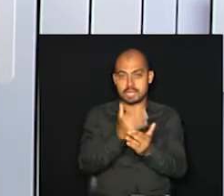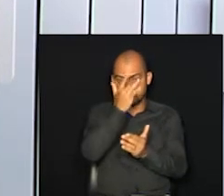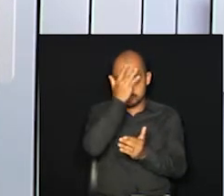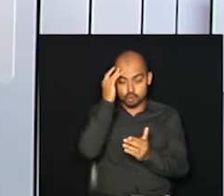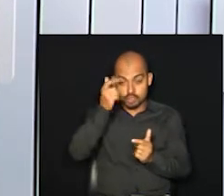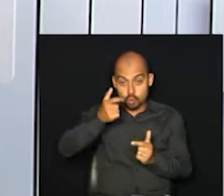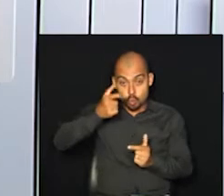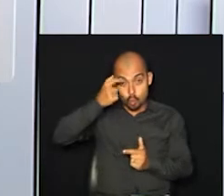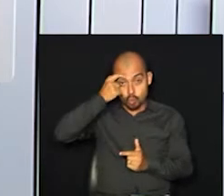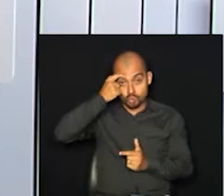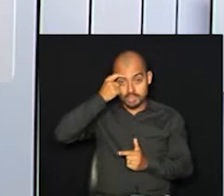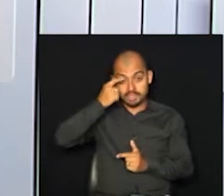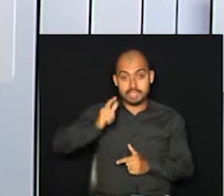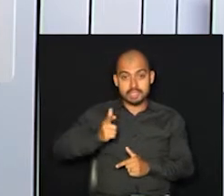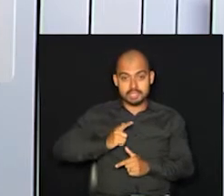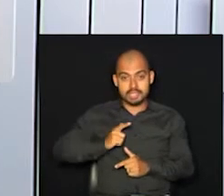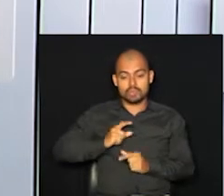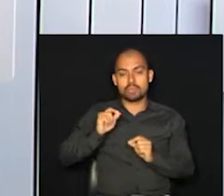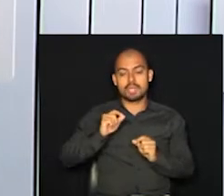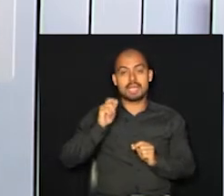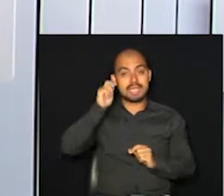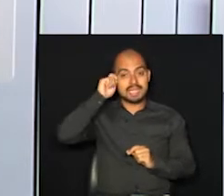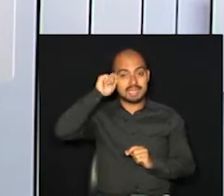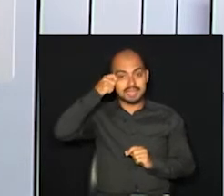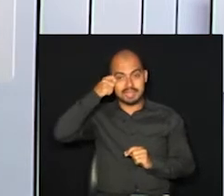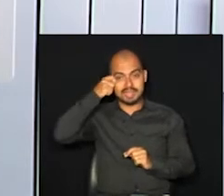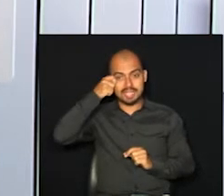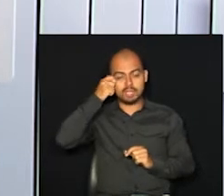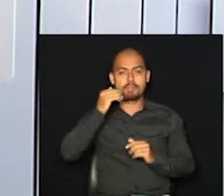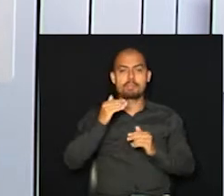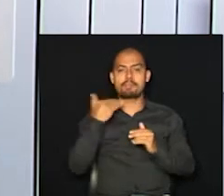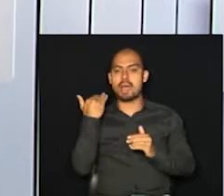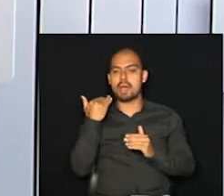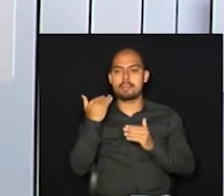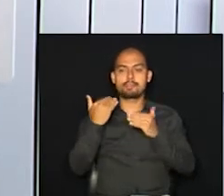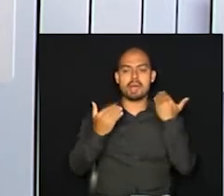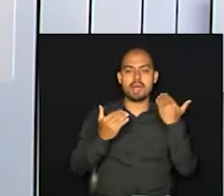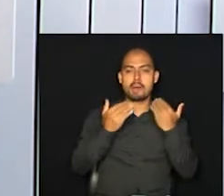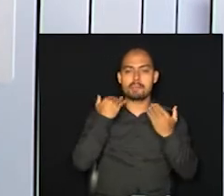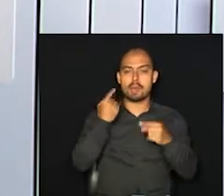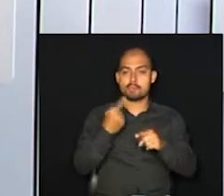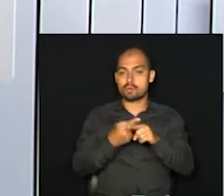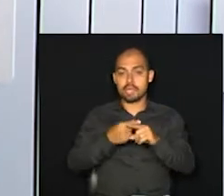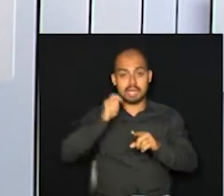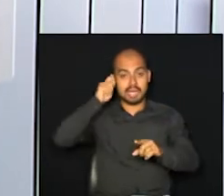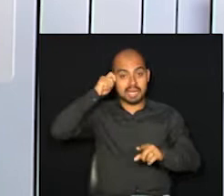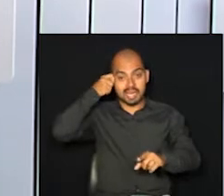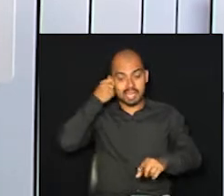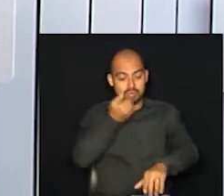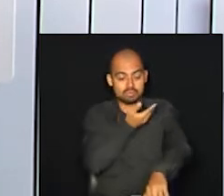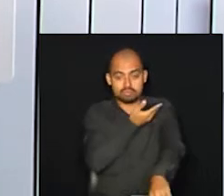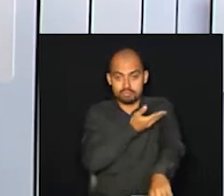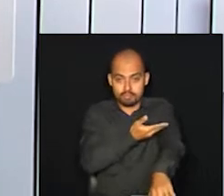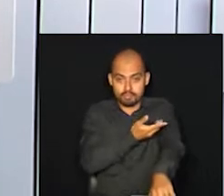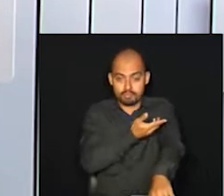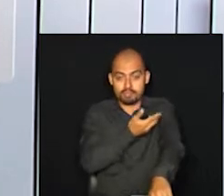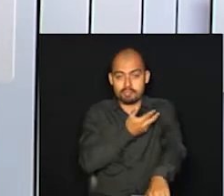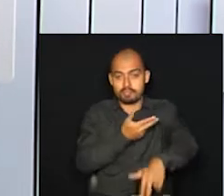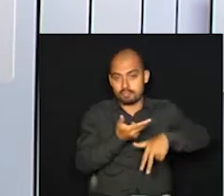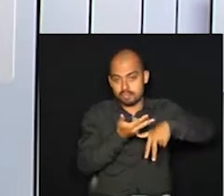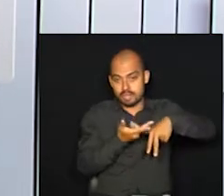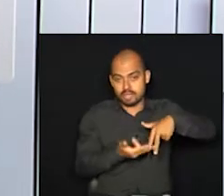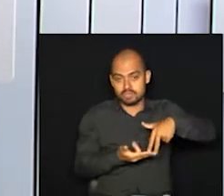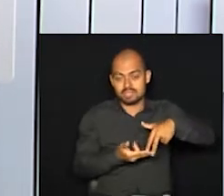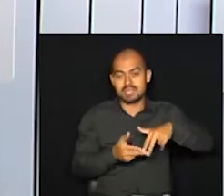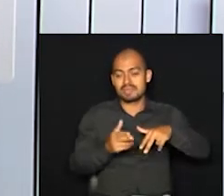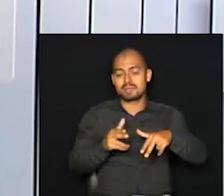que negros estão morrendo pela cor da pele e que isso não vire uma espetacularização, um